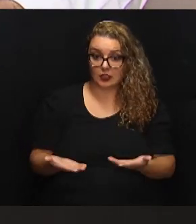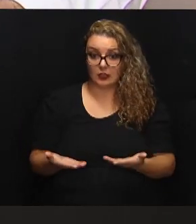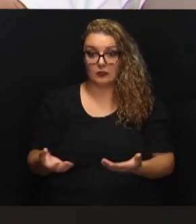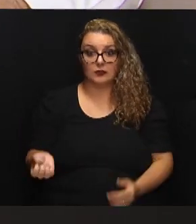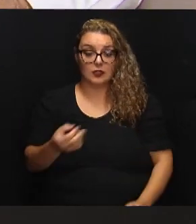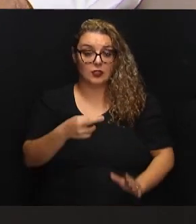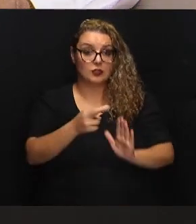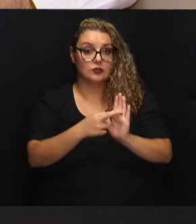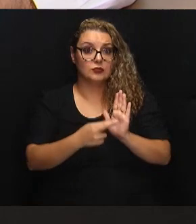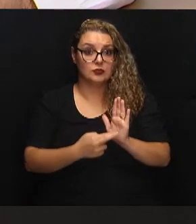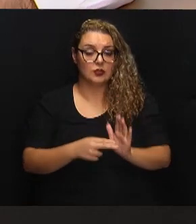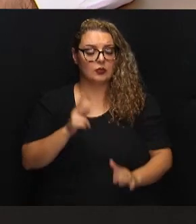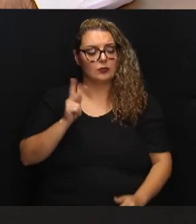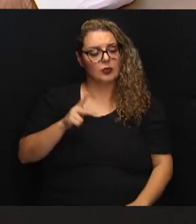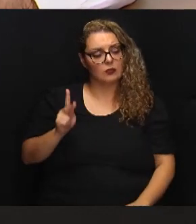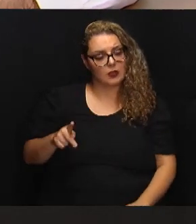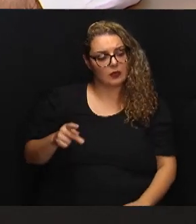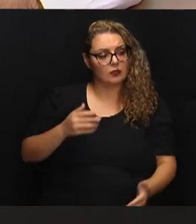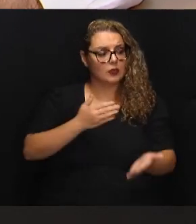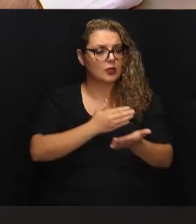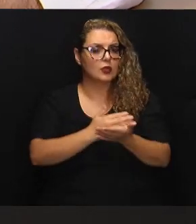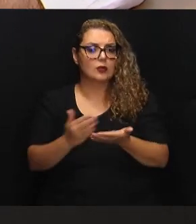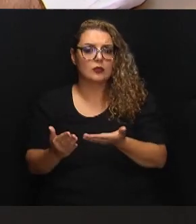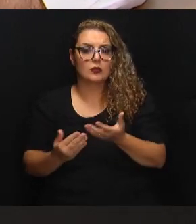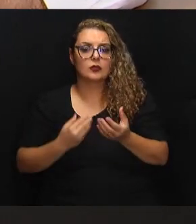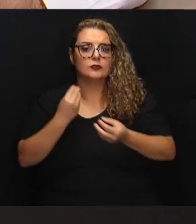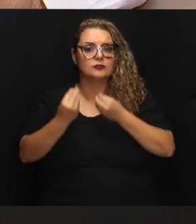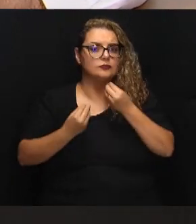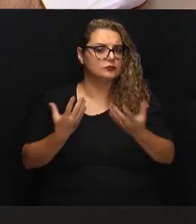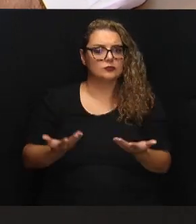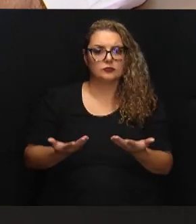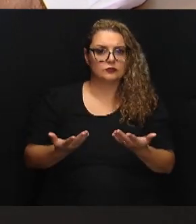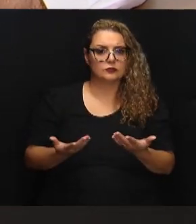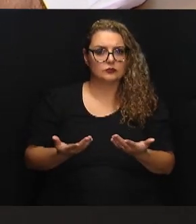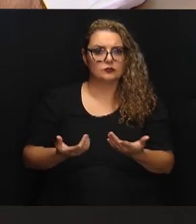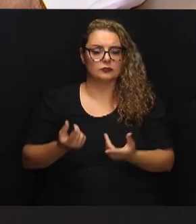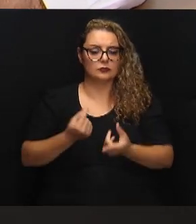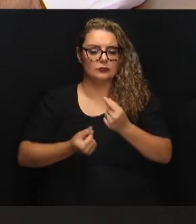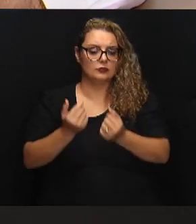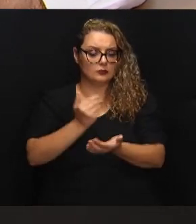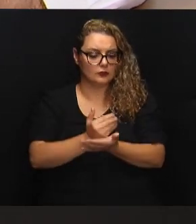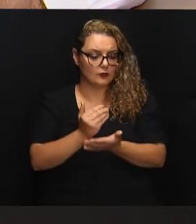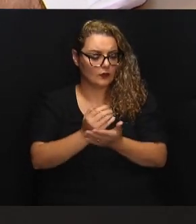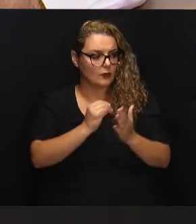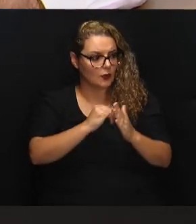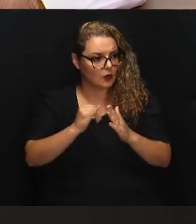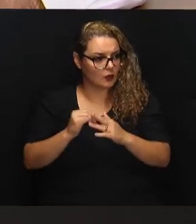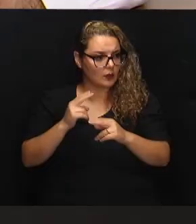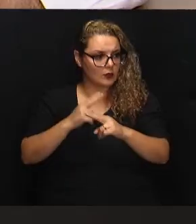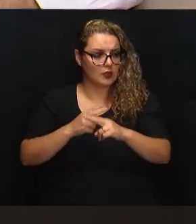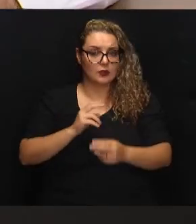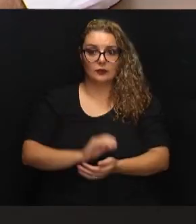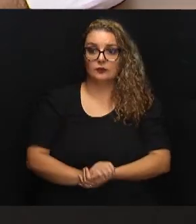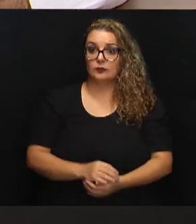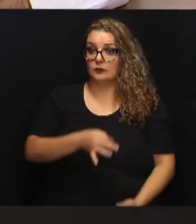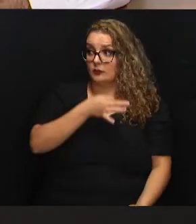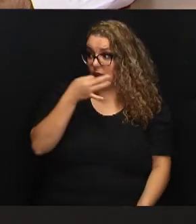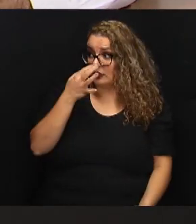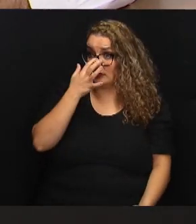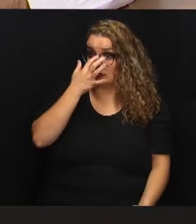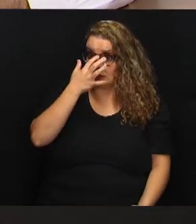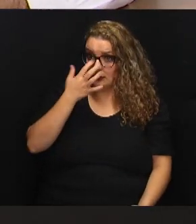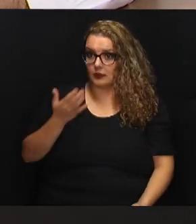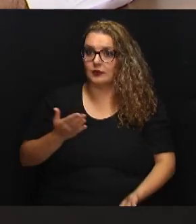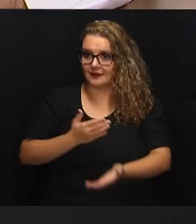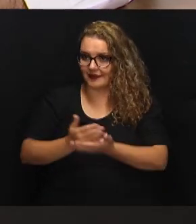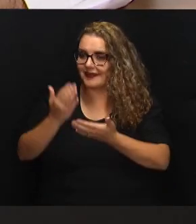regras. Professor, para começar, como que funciona esse financiamento imobiliário da Caixa? Perfeito. Bom, começar